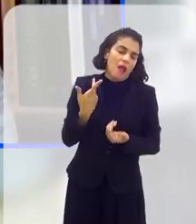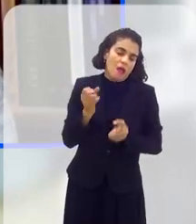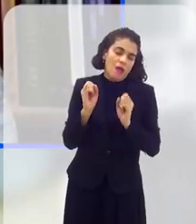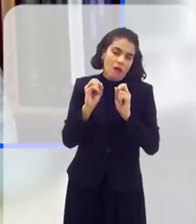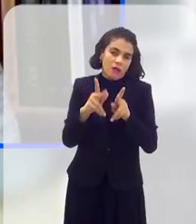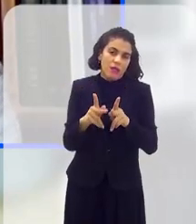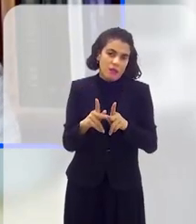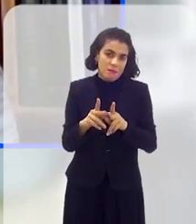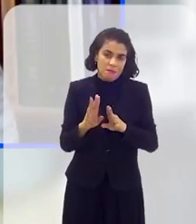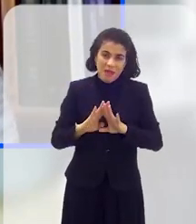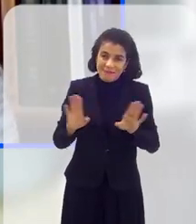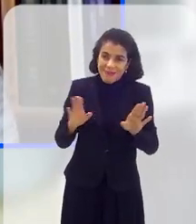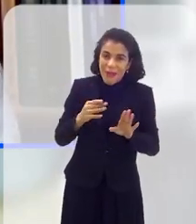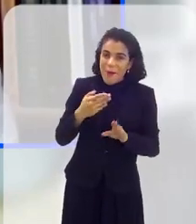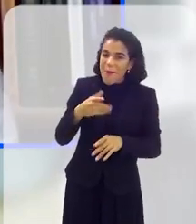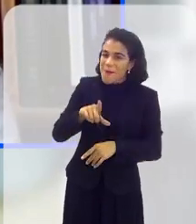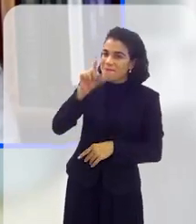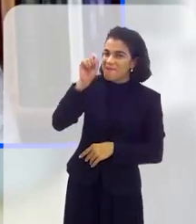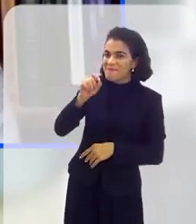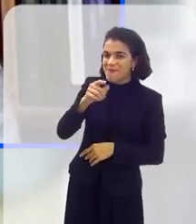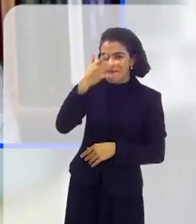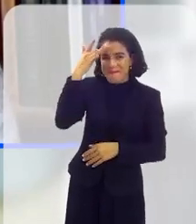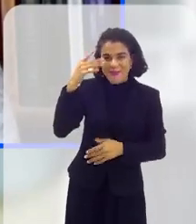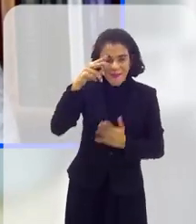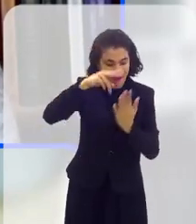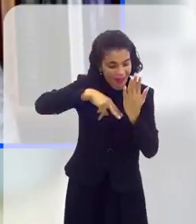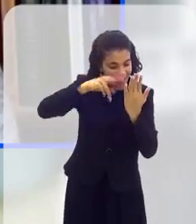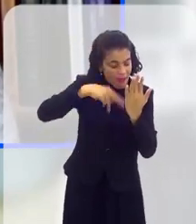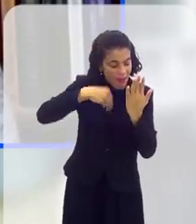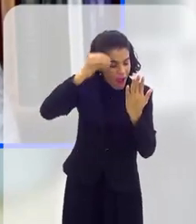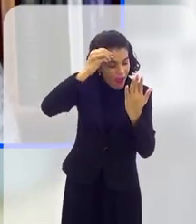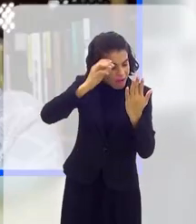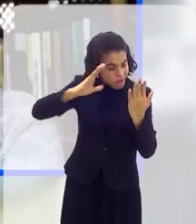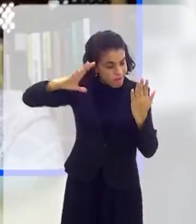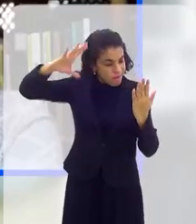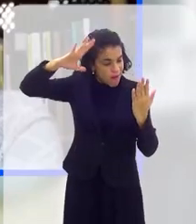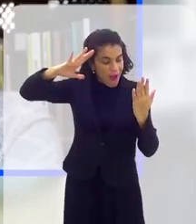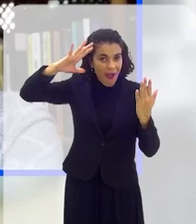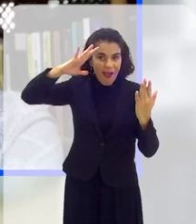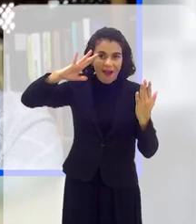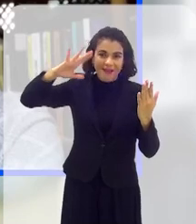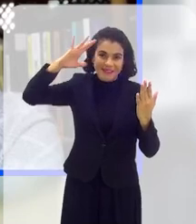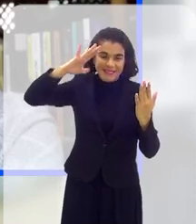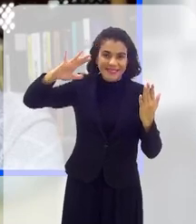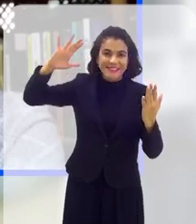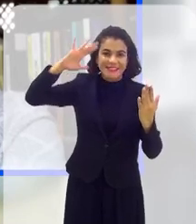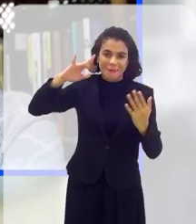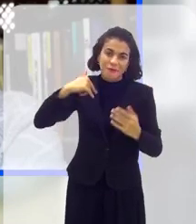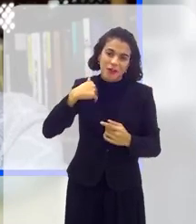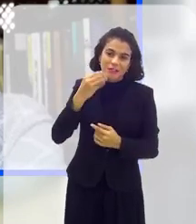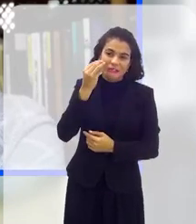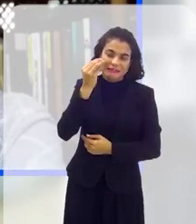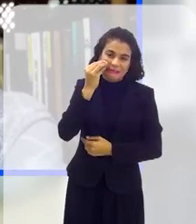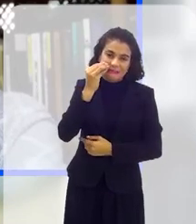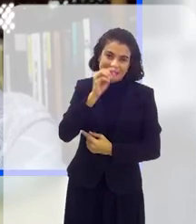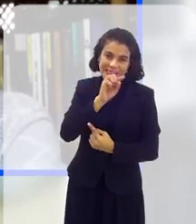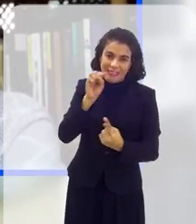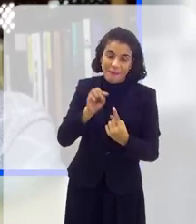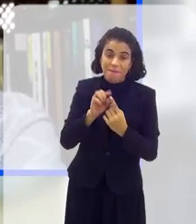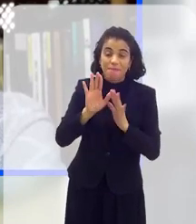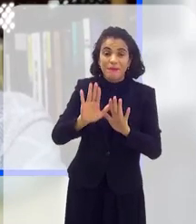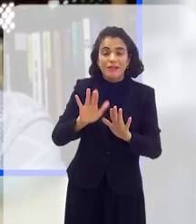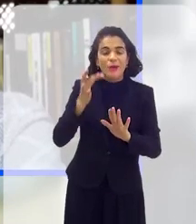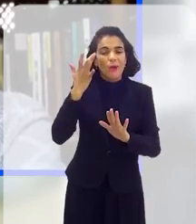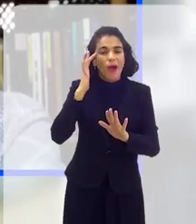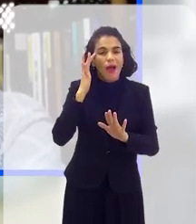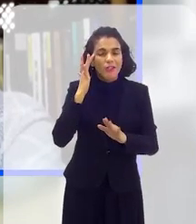a menos que isso seja necessário, eu não vou descrever. Eu prefiro que o leitor imagine, né? O que o leitor veja com os olhos. Né? Então, foi